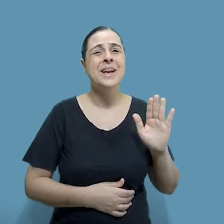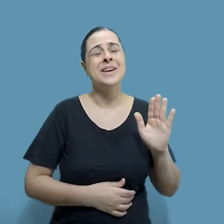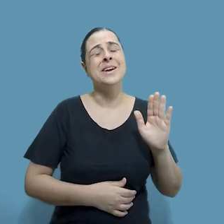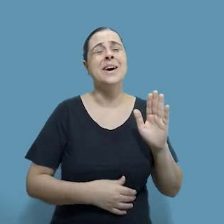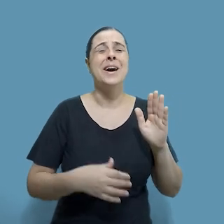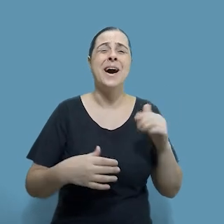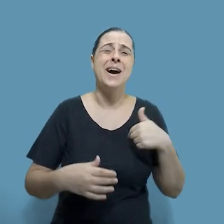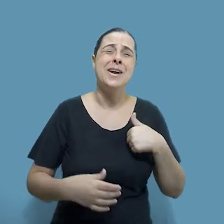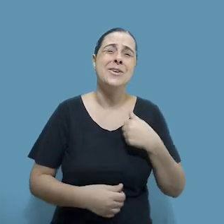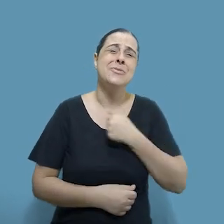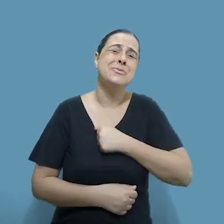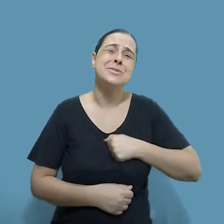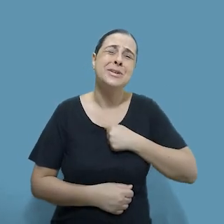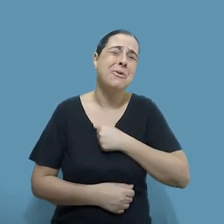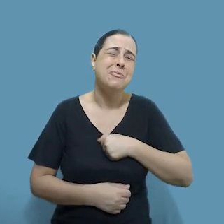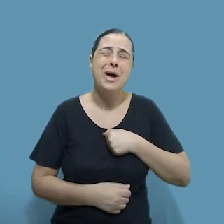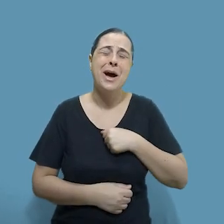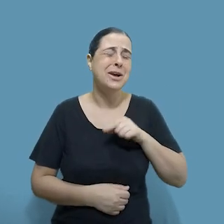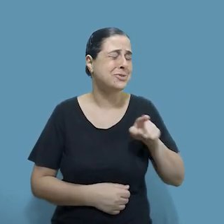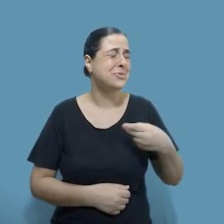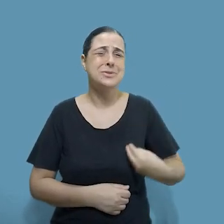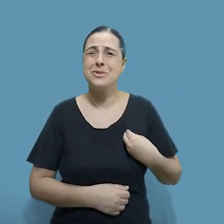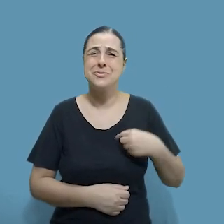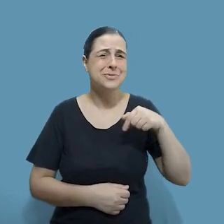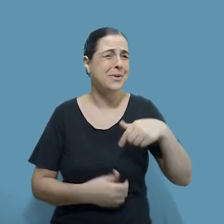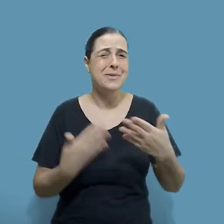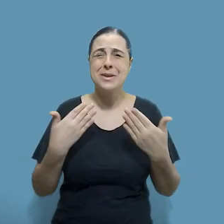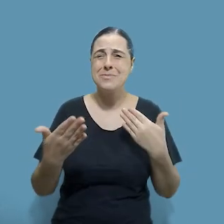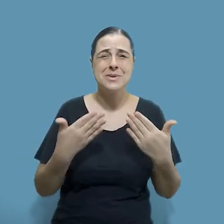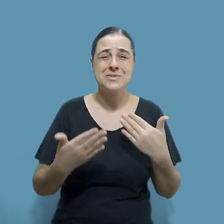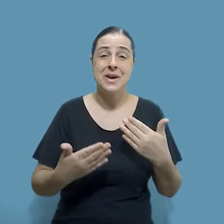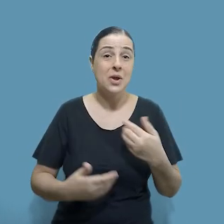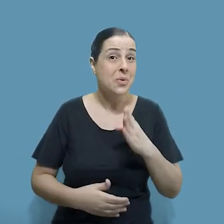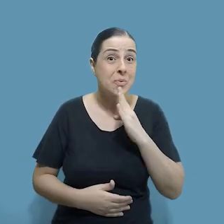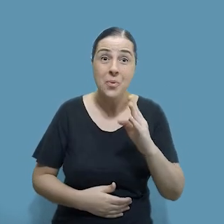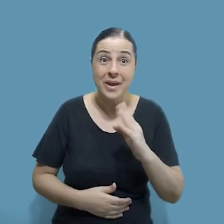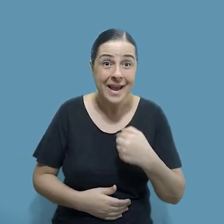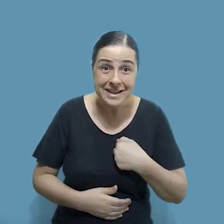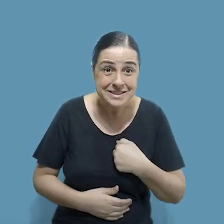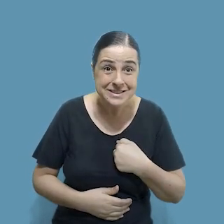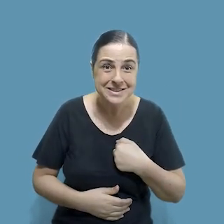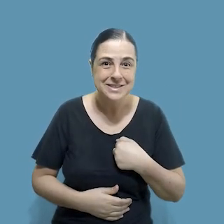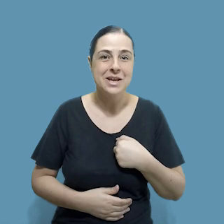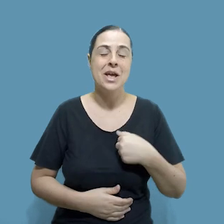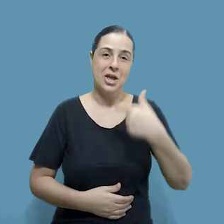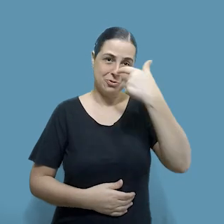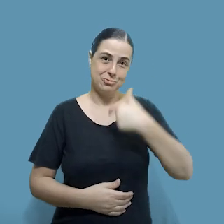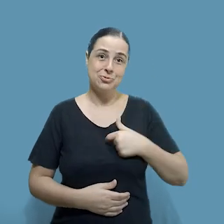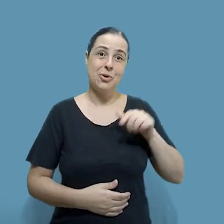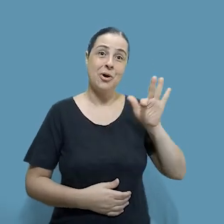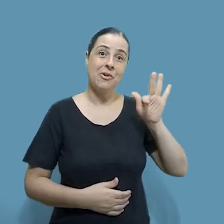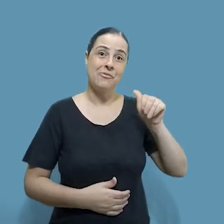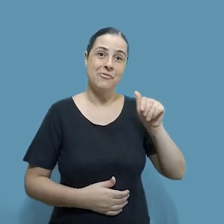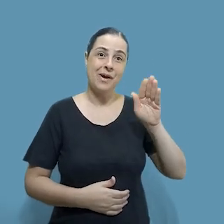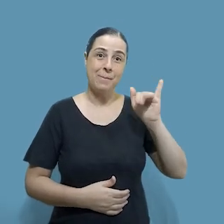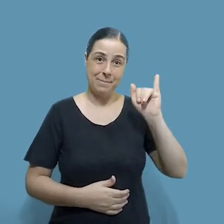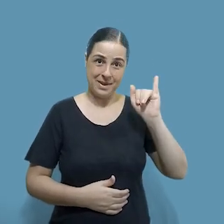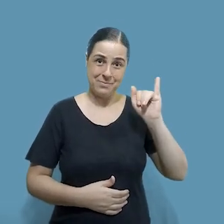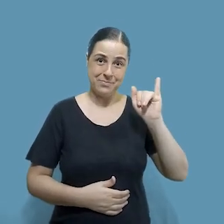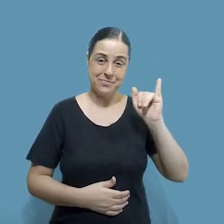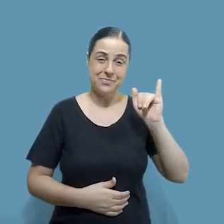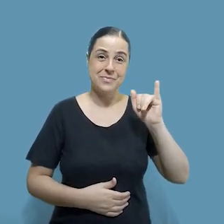nos bate-papos. Bom, para quem não me conhece, sou Fabi Gutierrez, também fundadora de Carlota, sou uma mulher